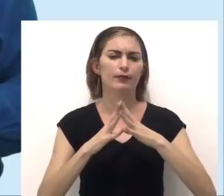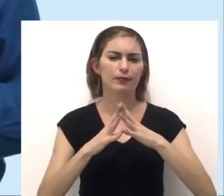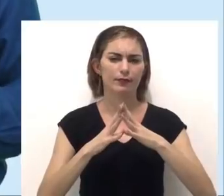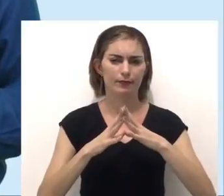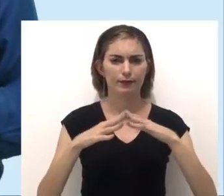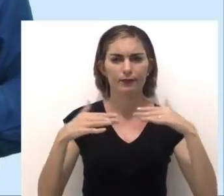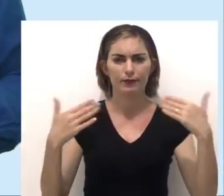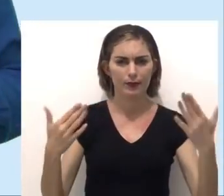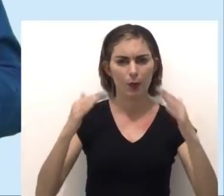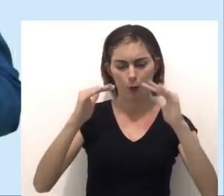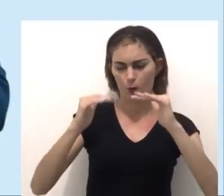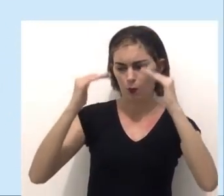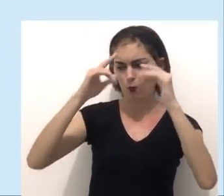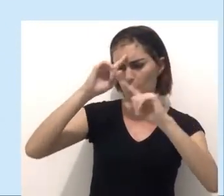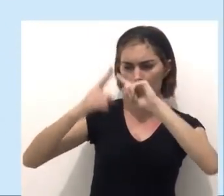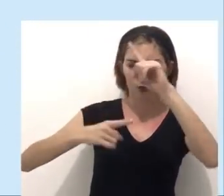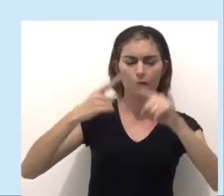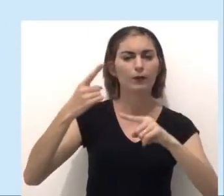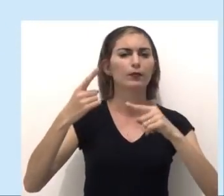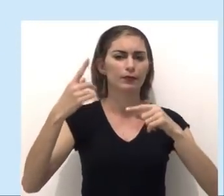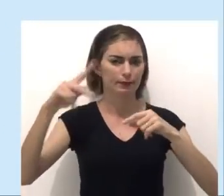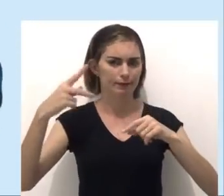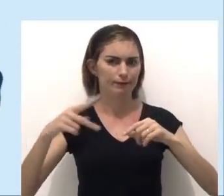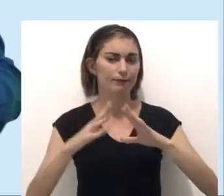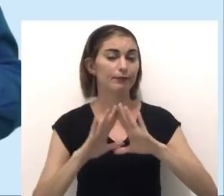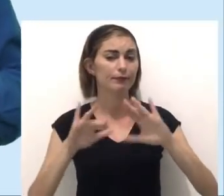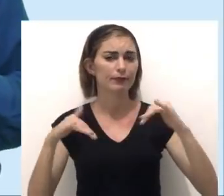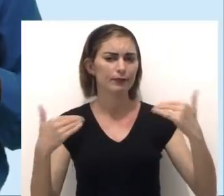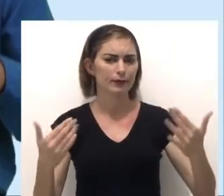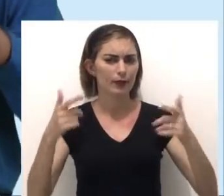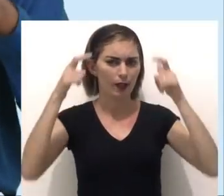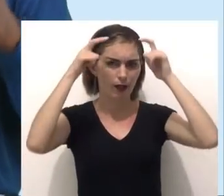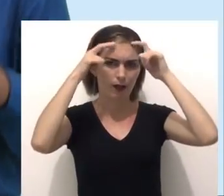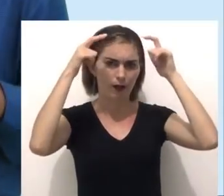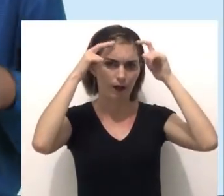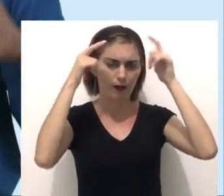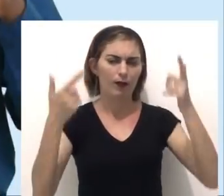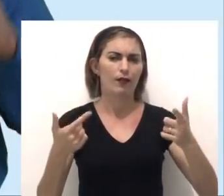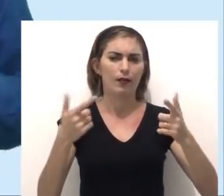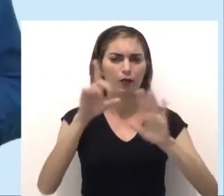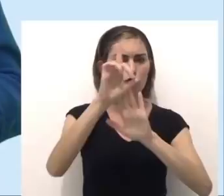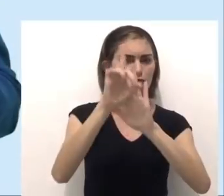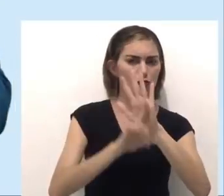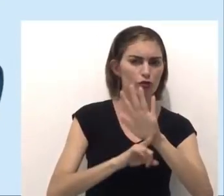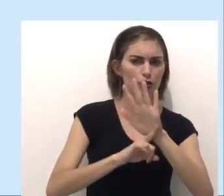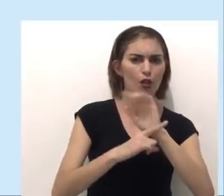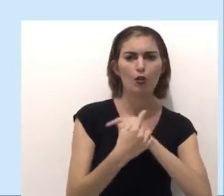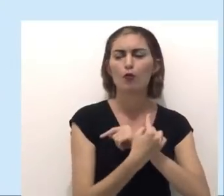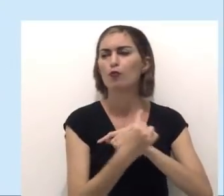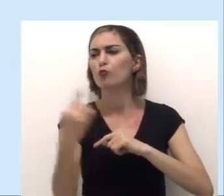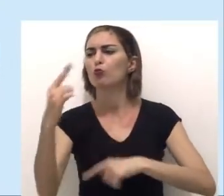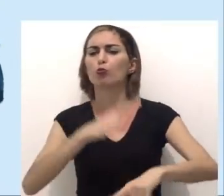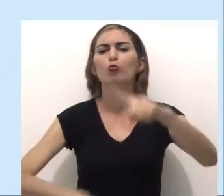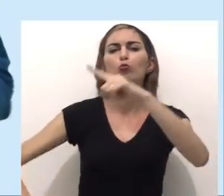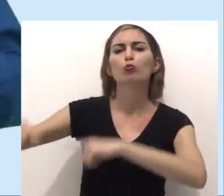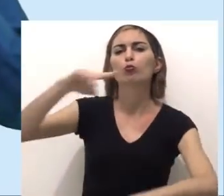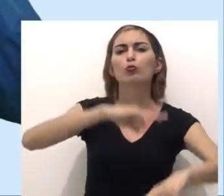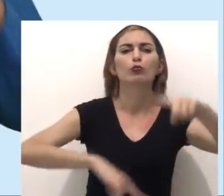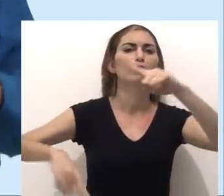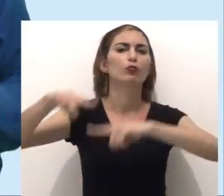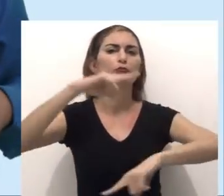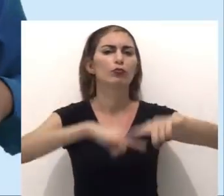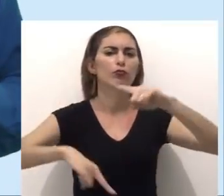rei. O poder é o rei. Então, o rei, ele tem o direito divino